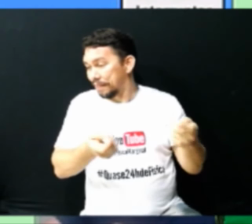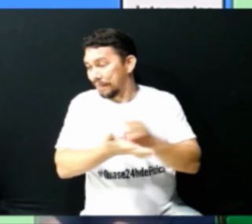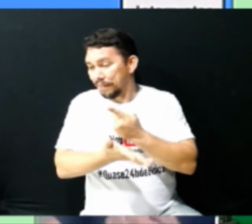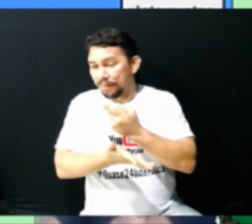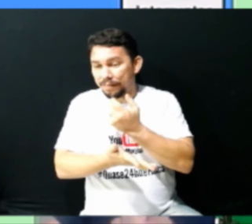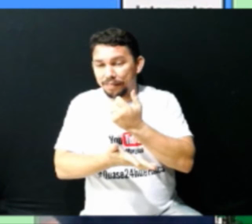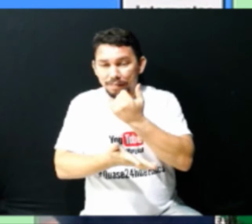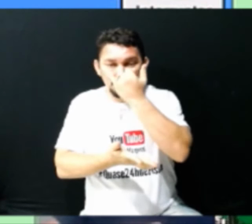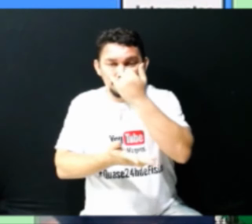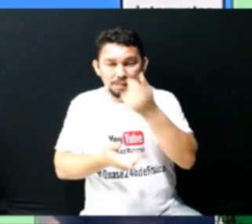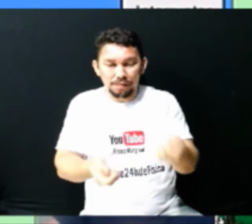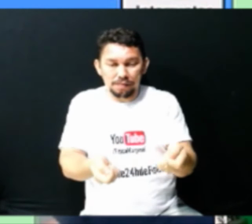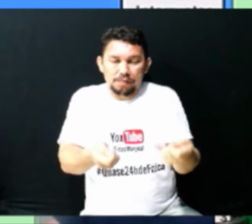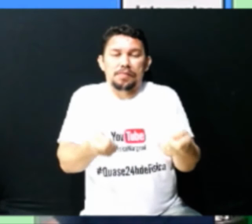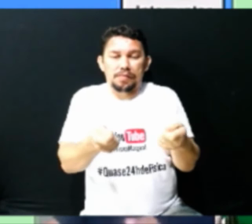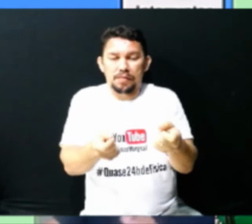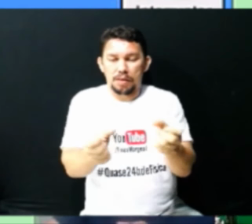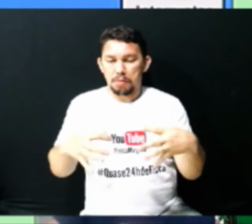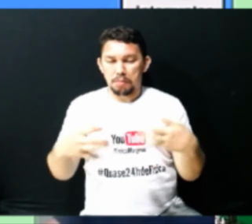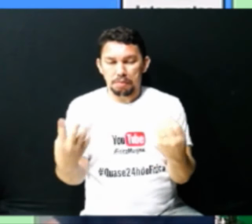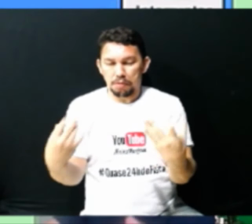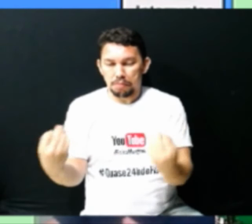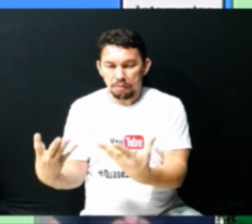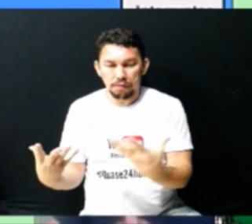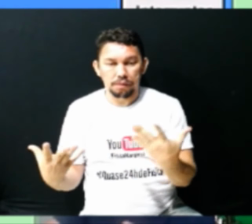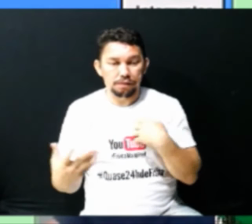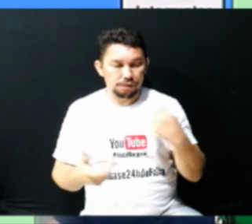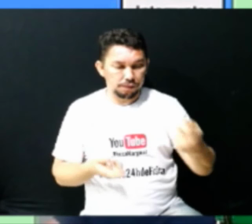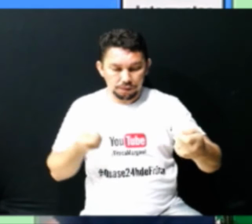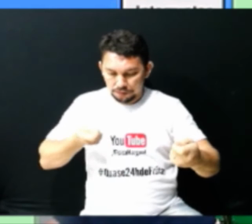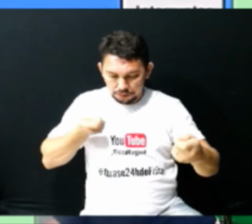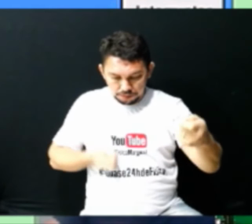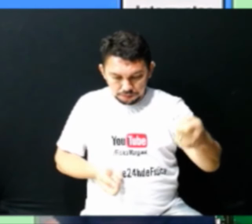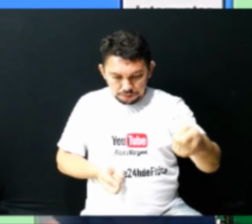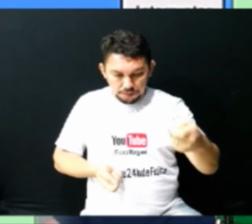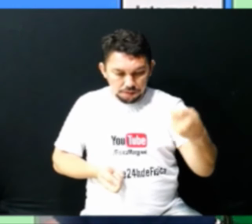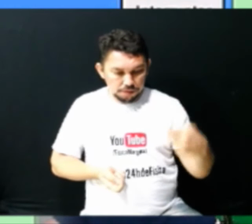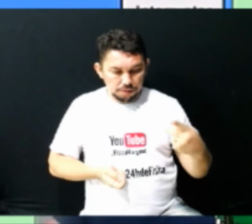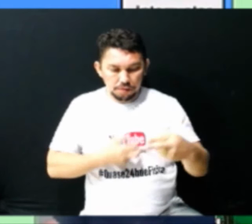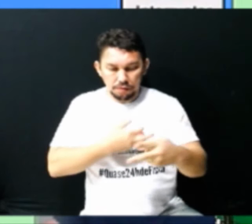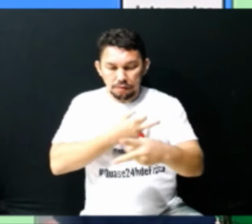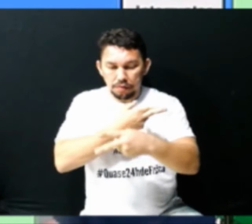um curto-circuito. Por quê? Um amperímetro ele é construído com uma resistência muito baixa. Um amperímetro ideal tem